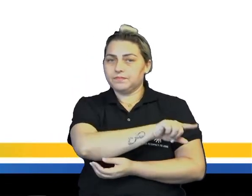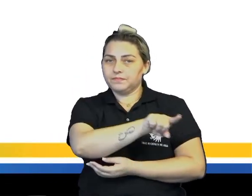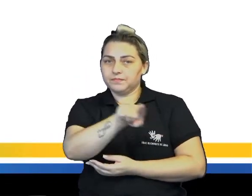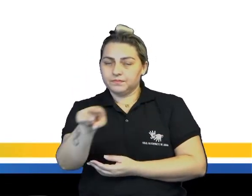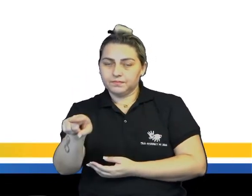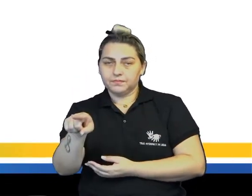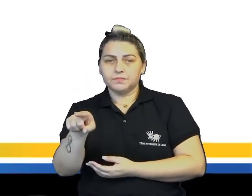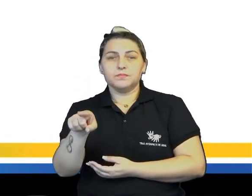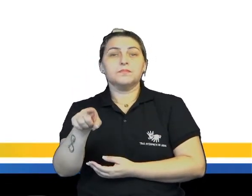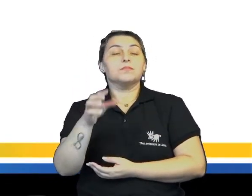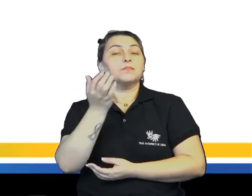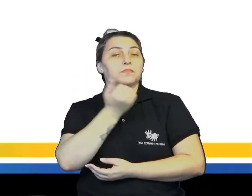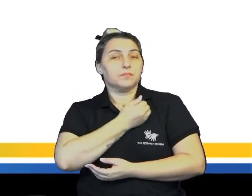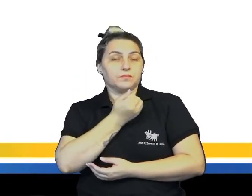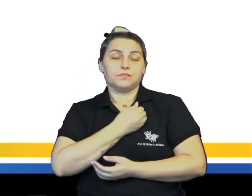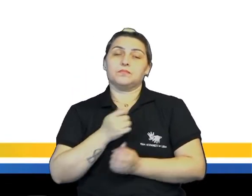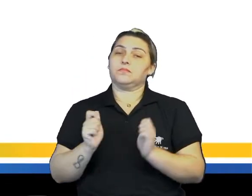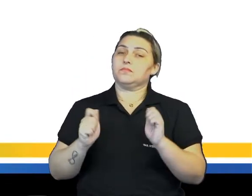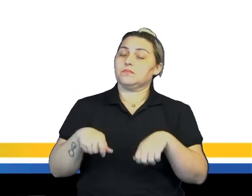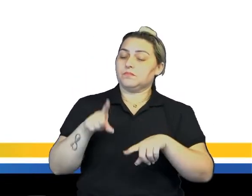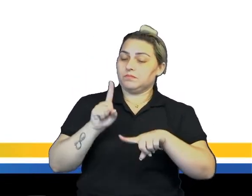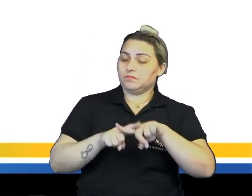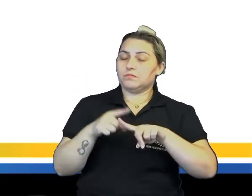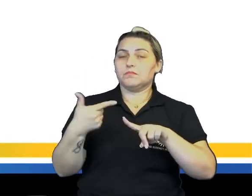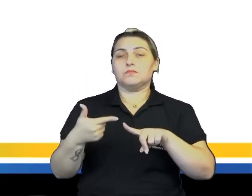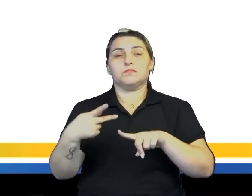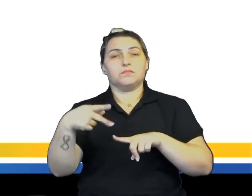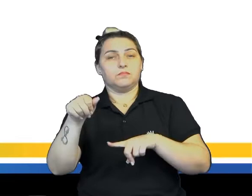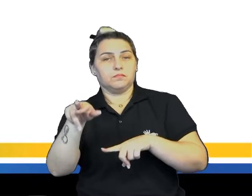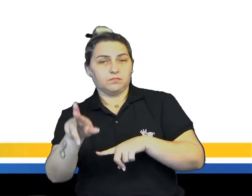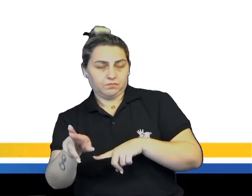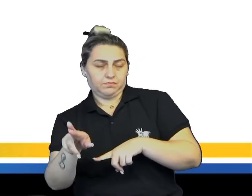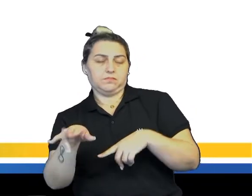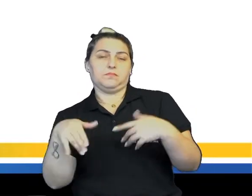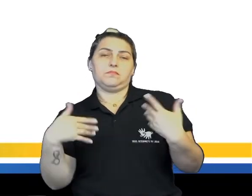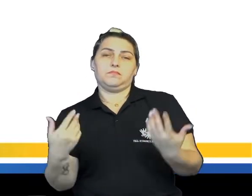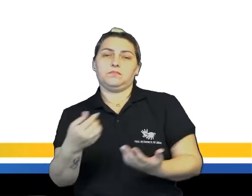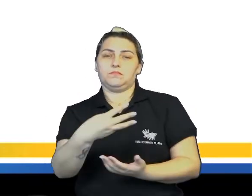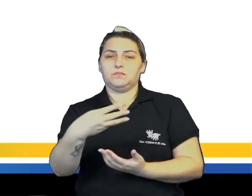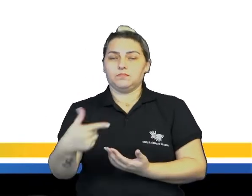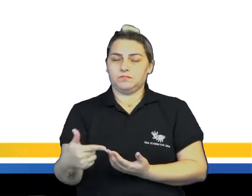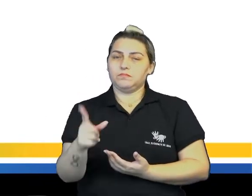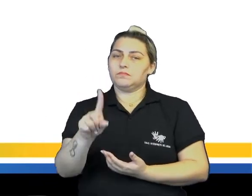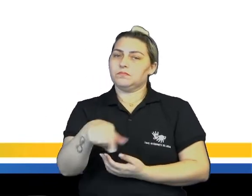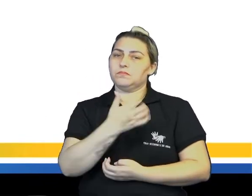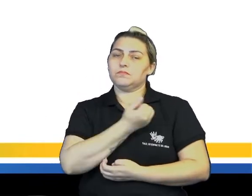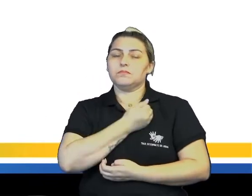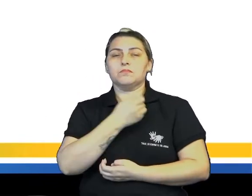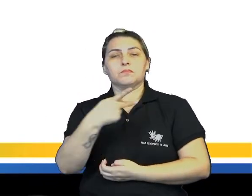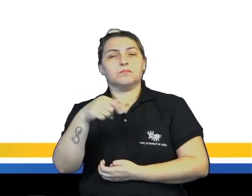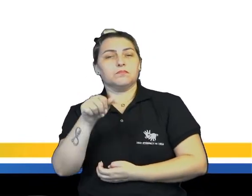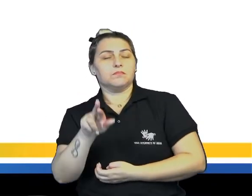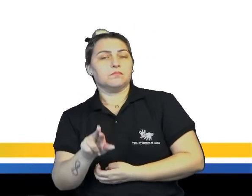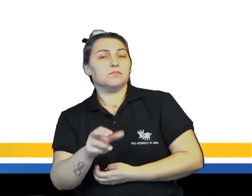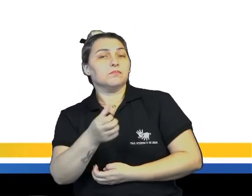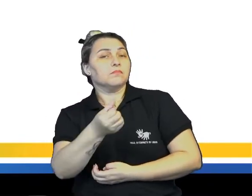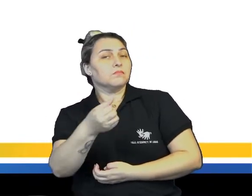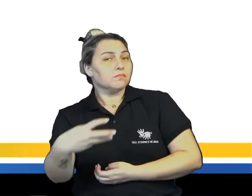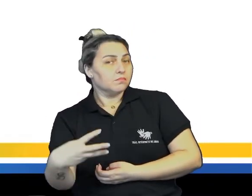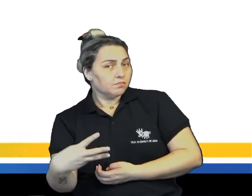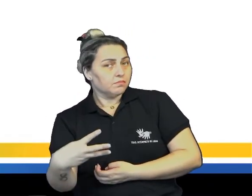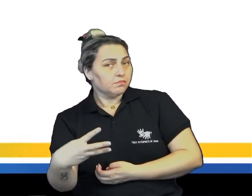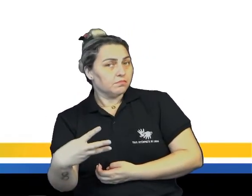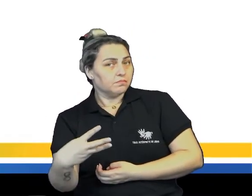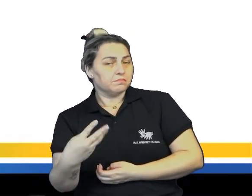que todo aquele que for divisível por 2 é par? Então, o 32 é um número par. E o